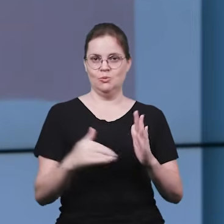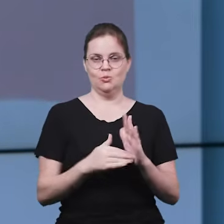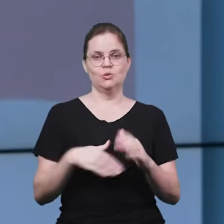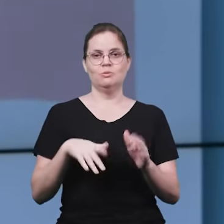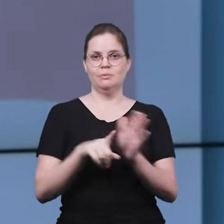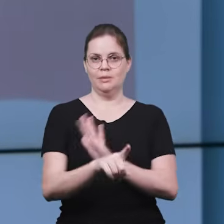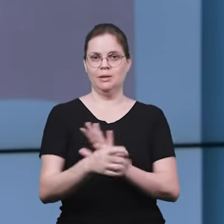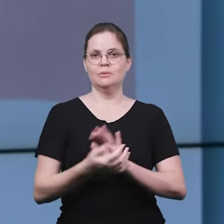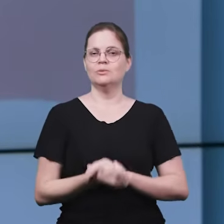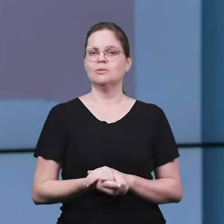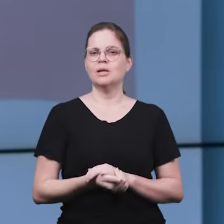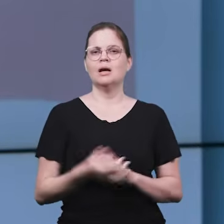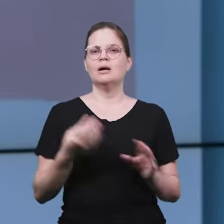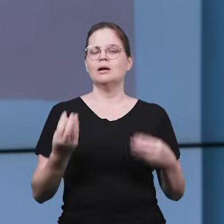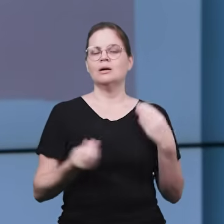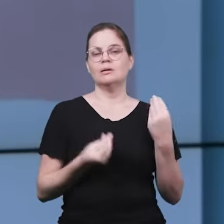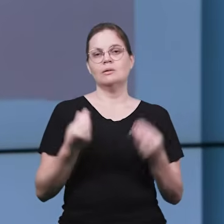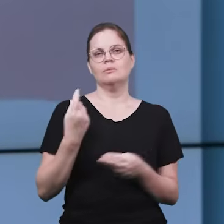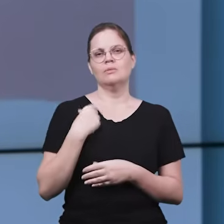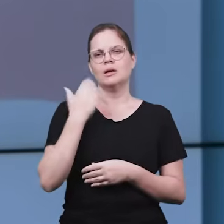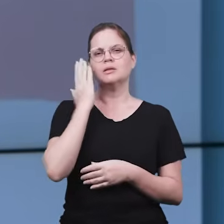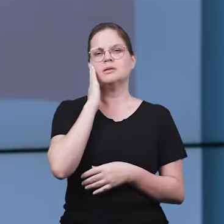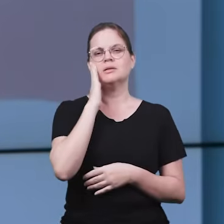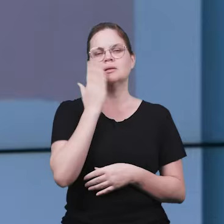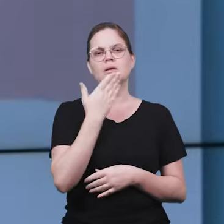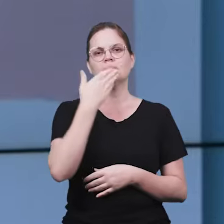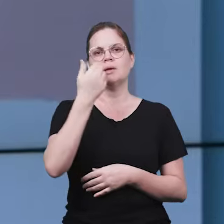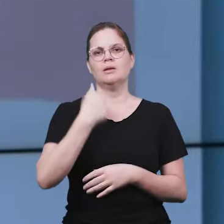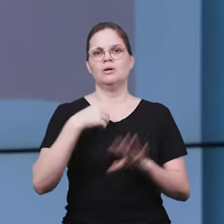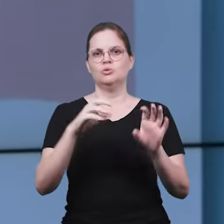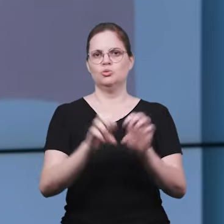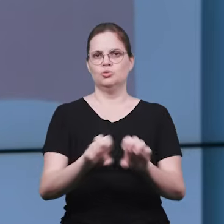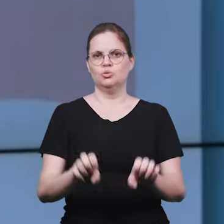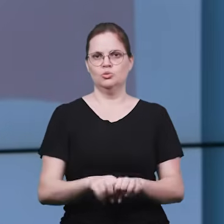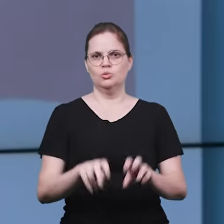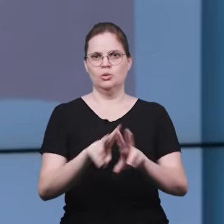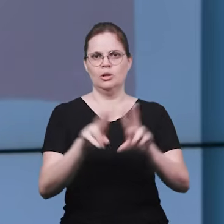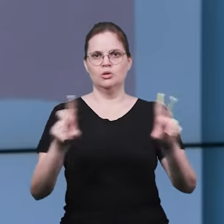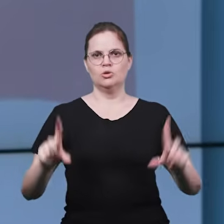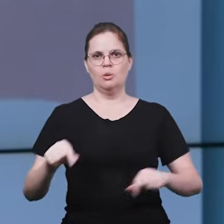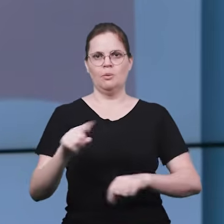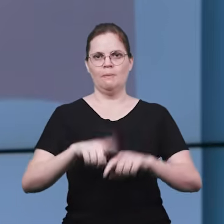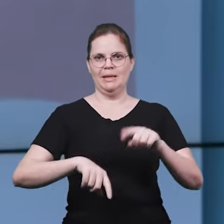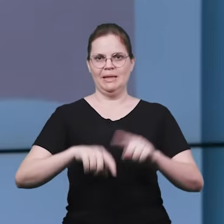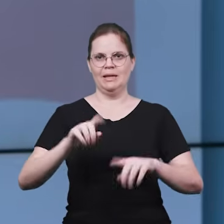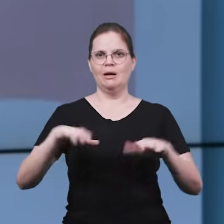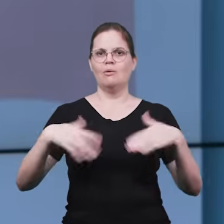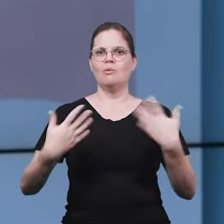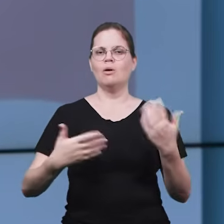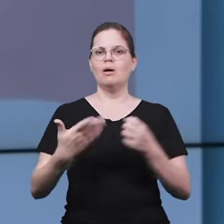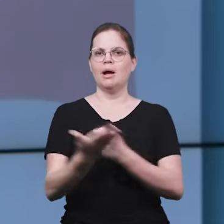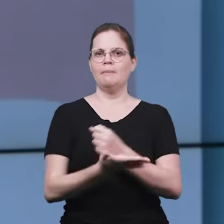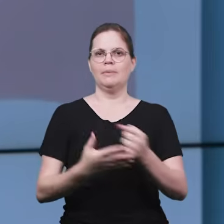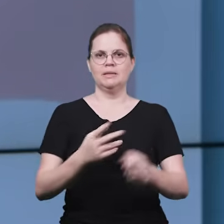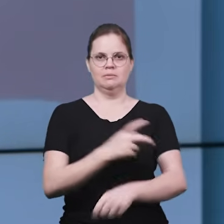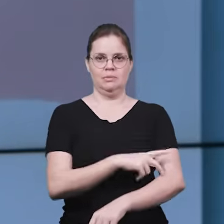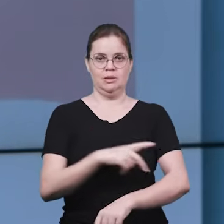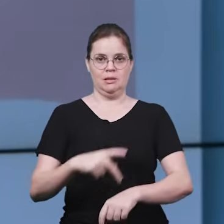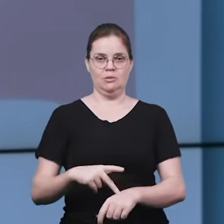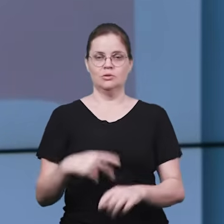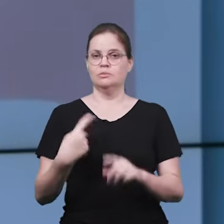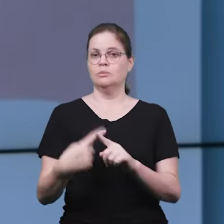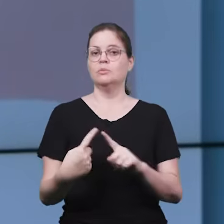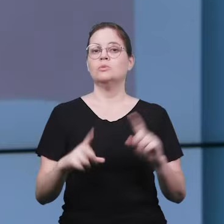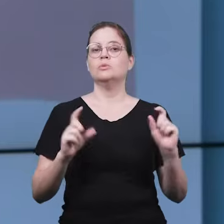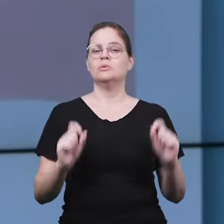nossa conversa, vamos entender melhor a estrutura pedagógica dos materiais. Vamos verificar por